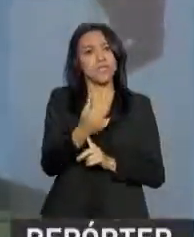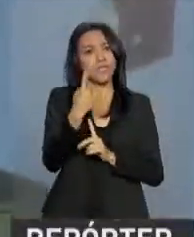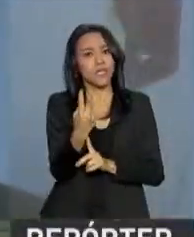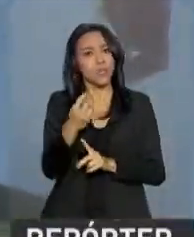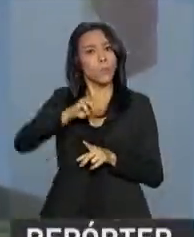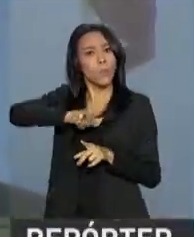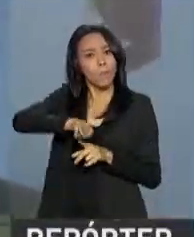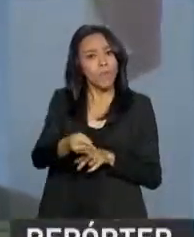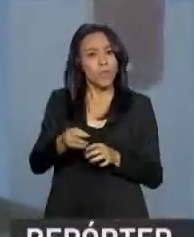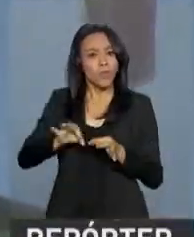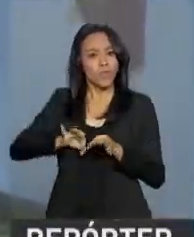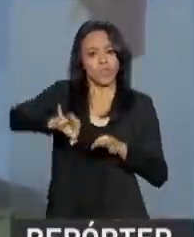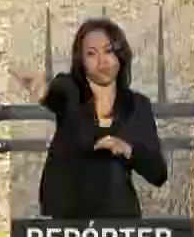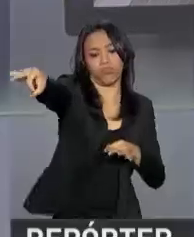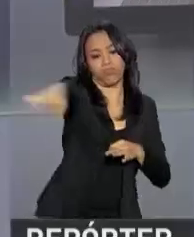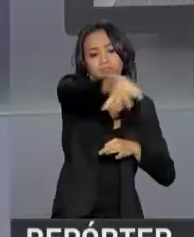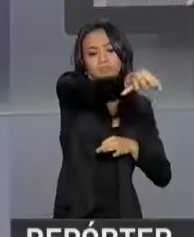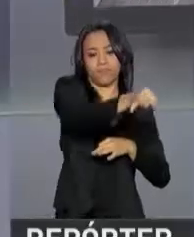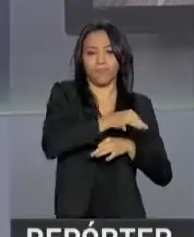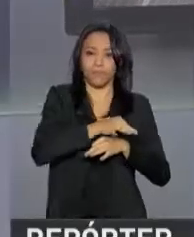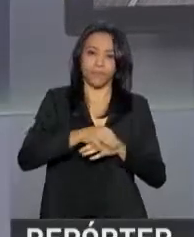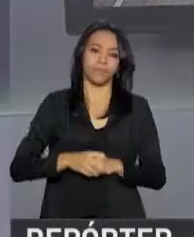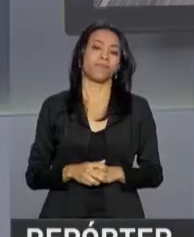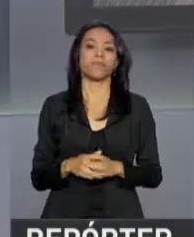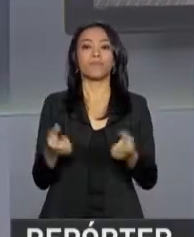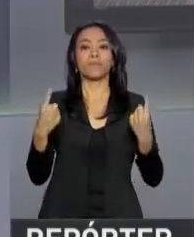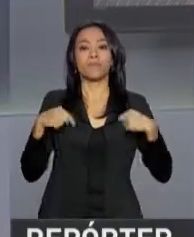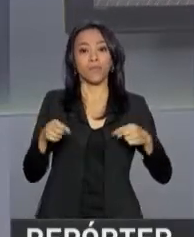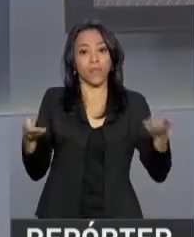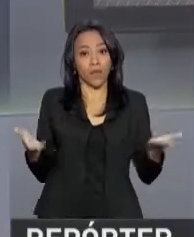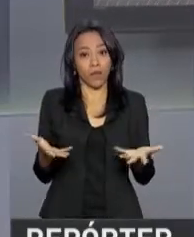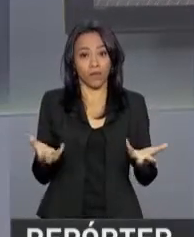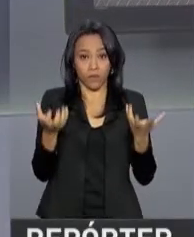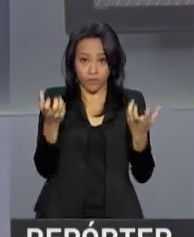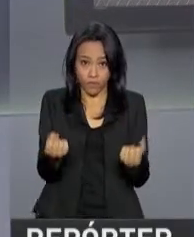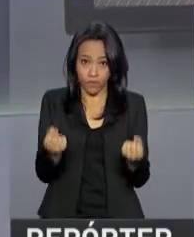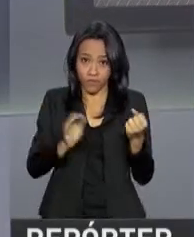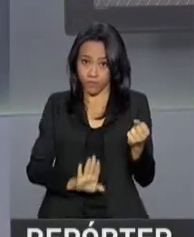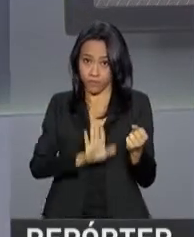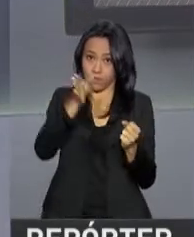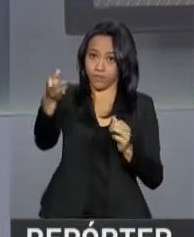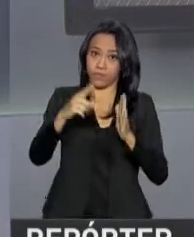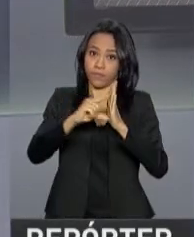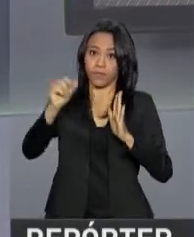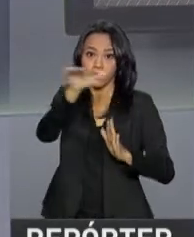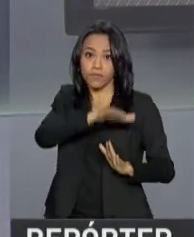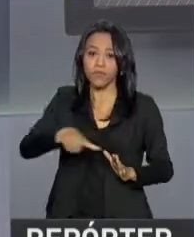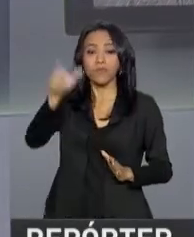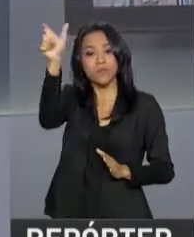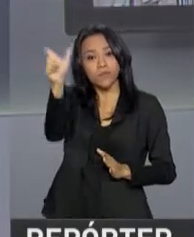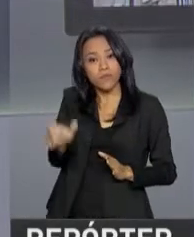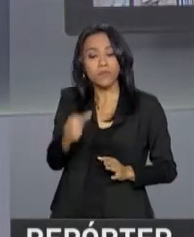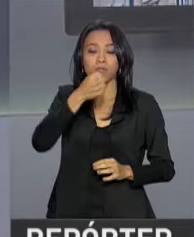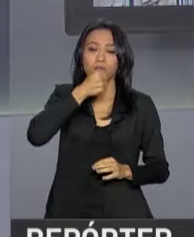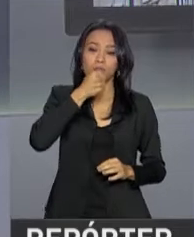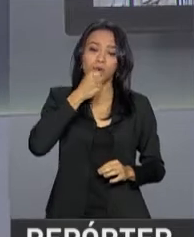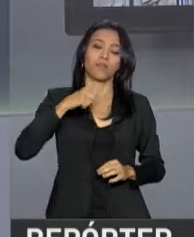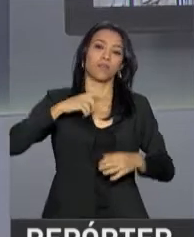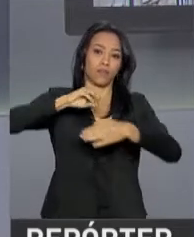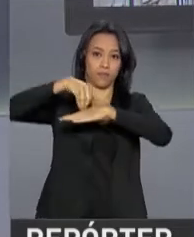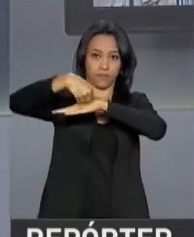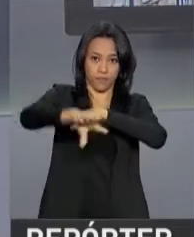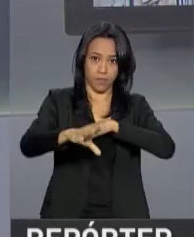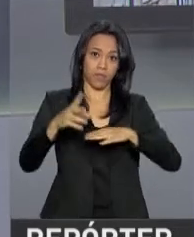de hectares e vamos agora ao palácio do planalto conversar com o repórter luana karen ela tem